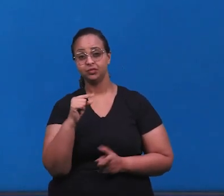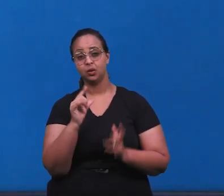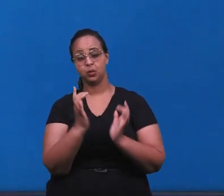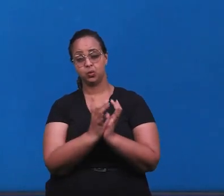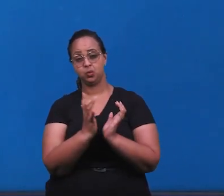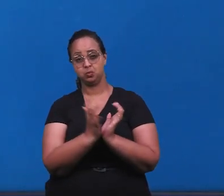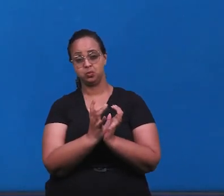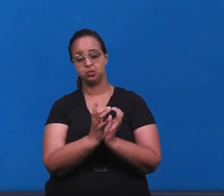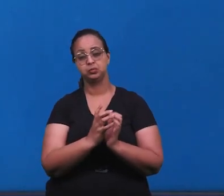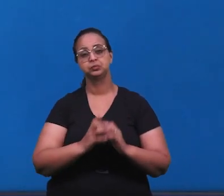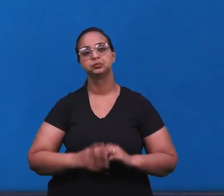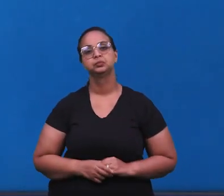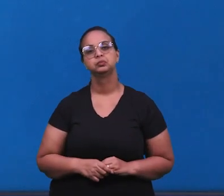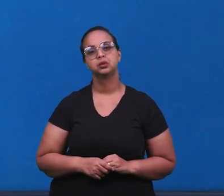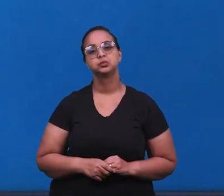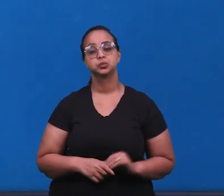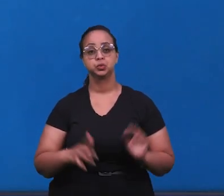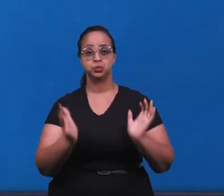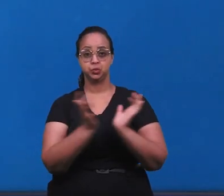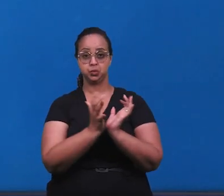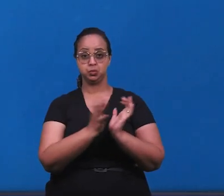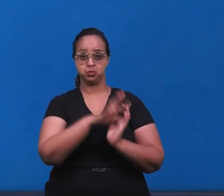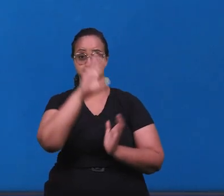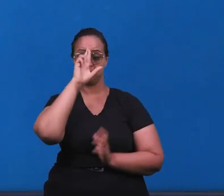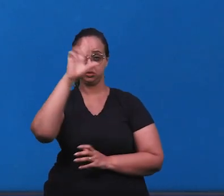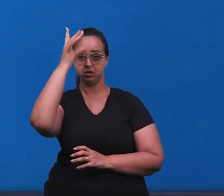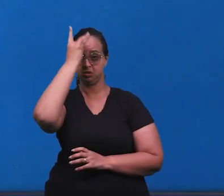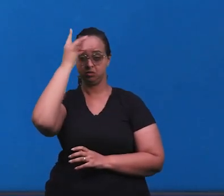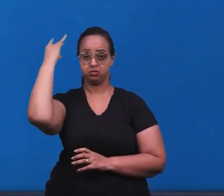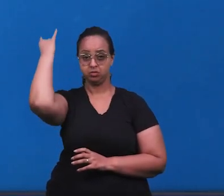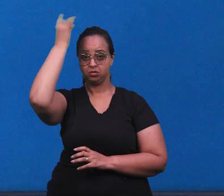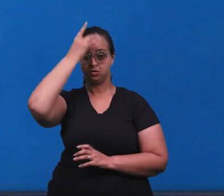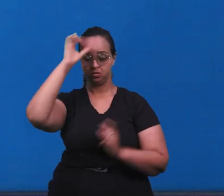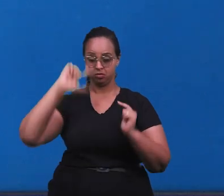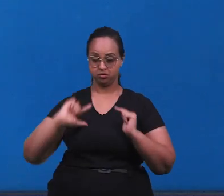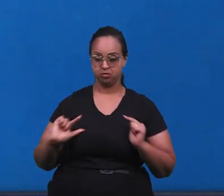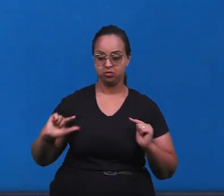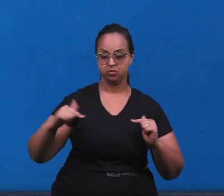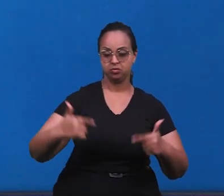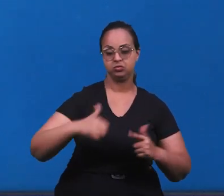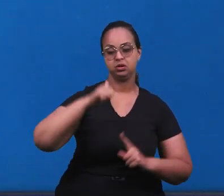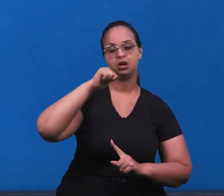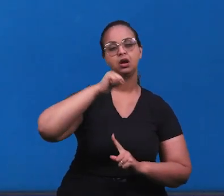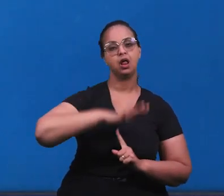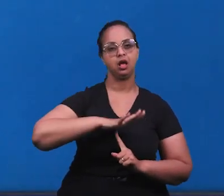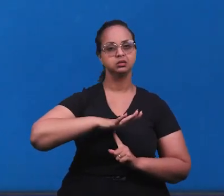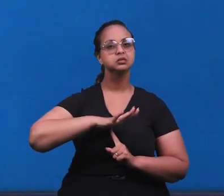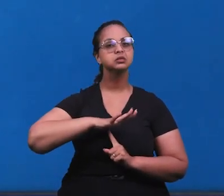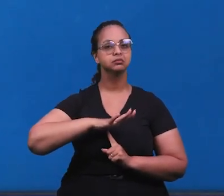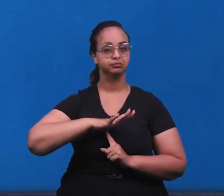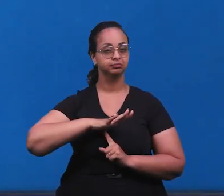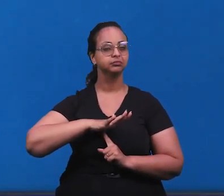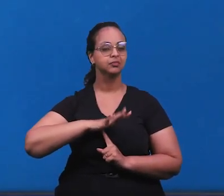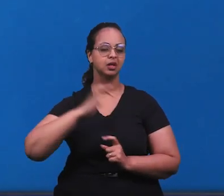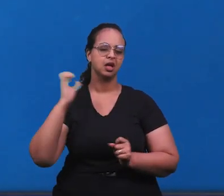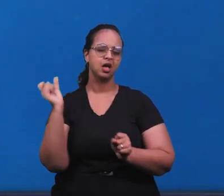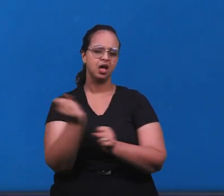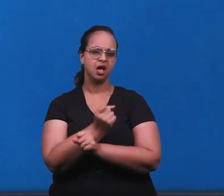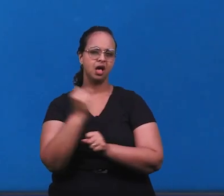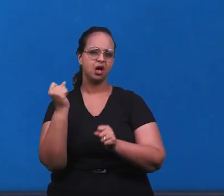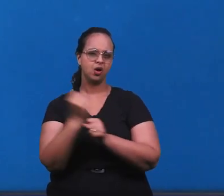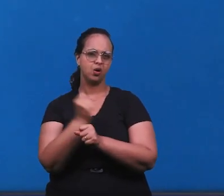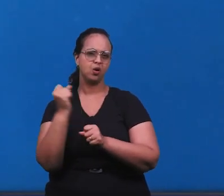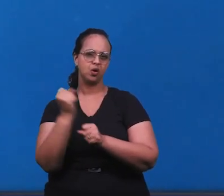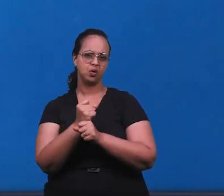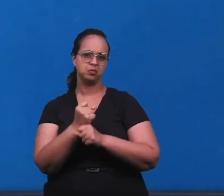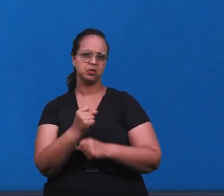grupo, mas é aquele grupo que o Senhor usa com poder, com graça. Não é uma obra de multidões, mas é uma obra onde essa